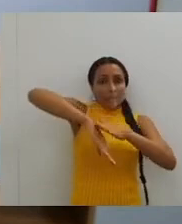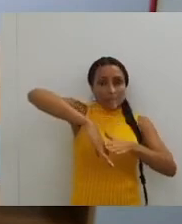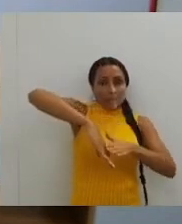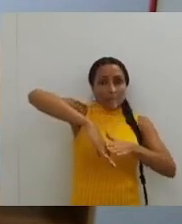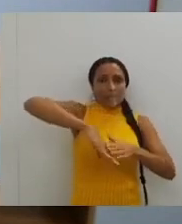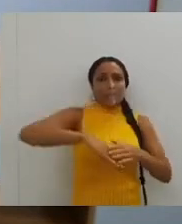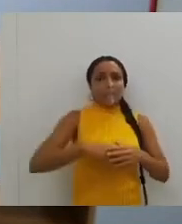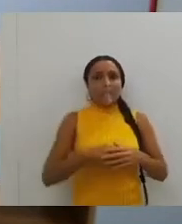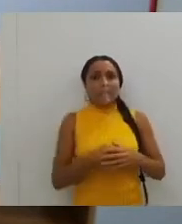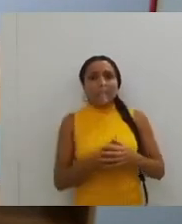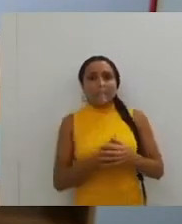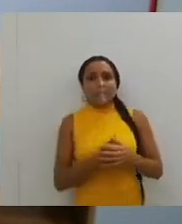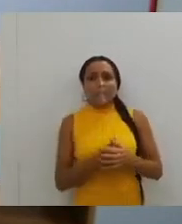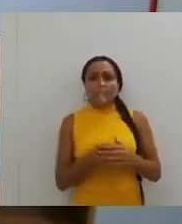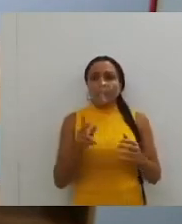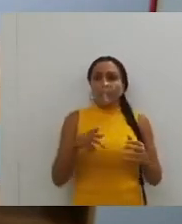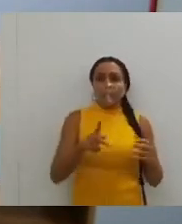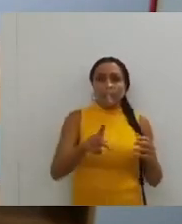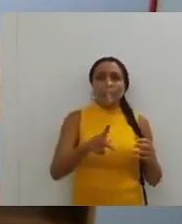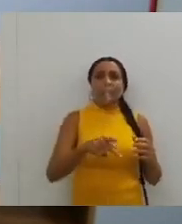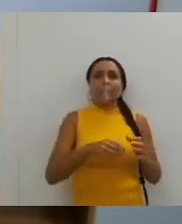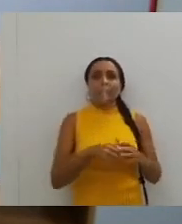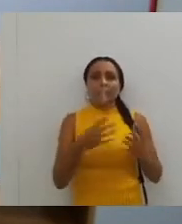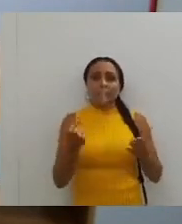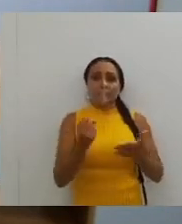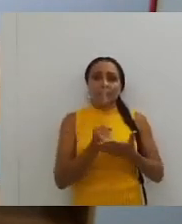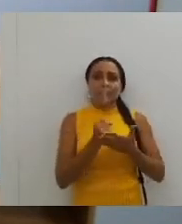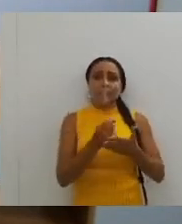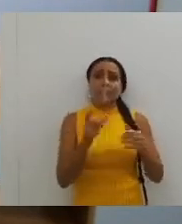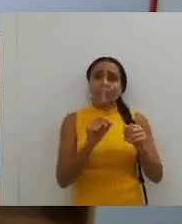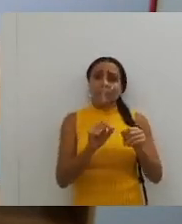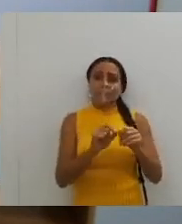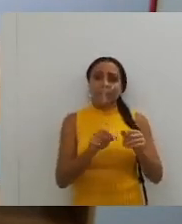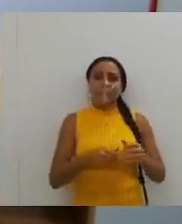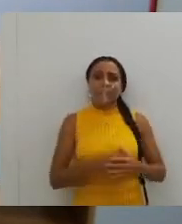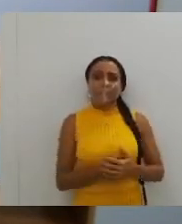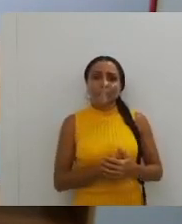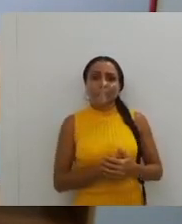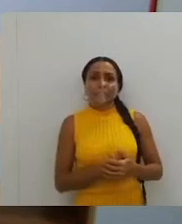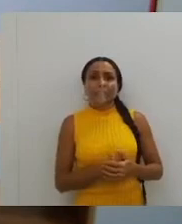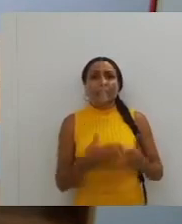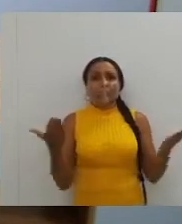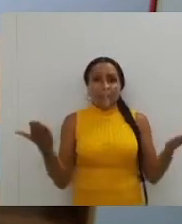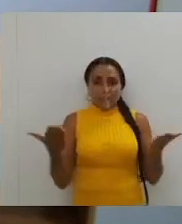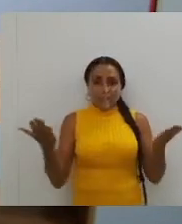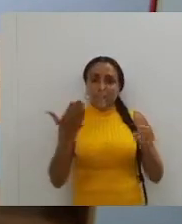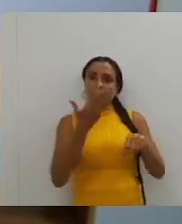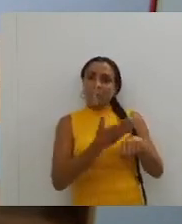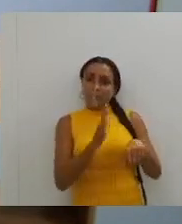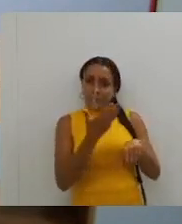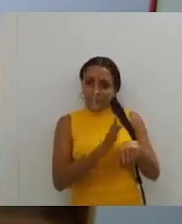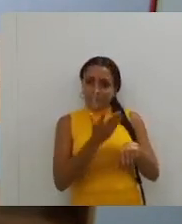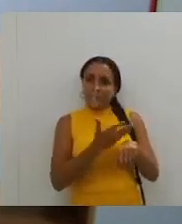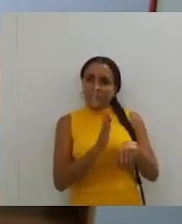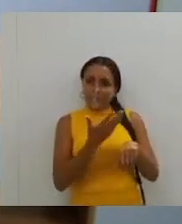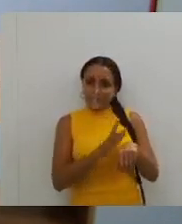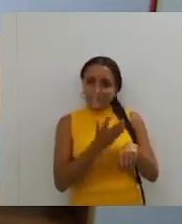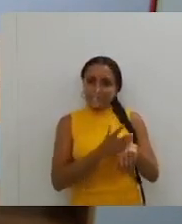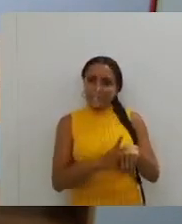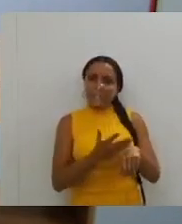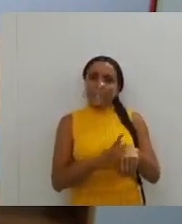A máquina simples do plano inclinado ajuda a fazer isso. Vamos exercitar e vamos praticar